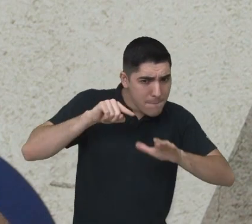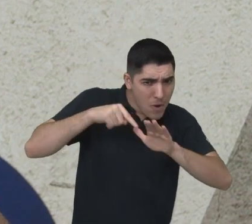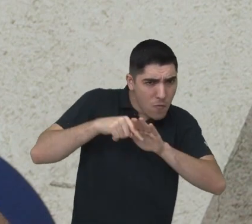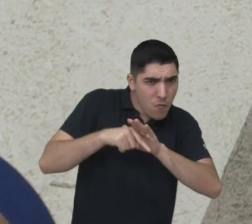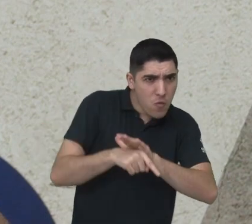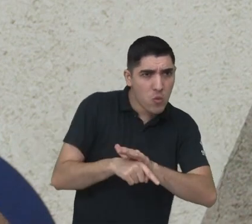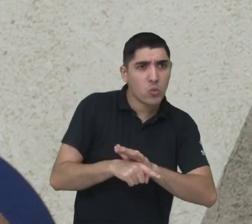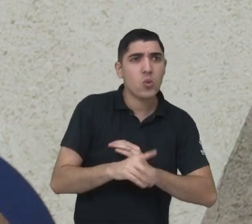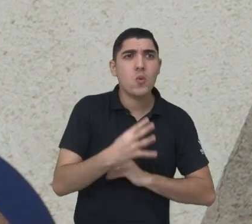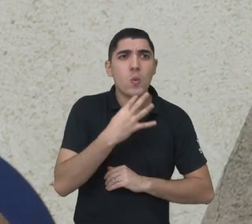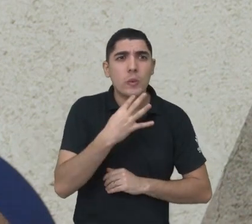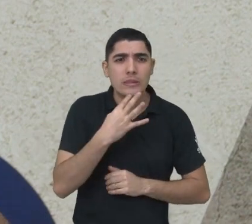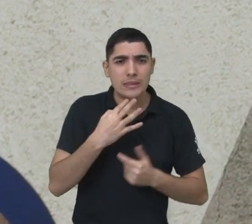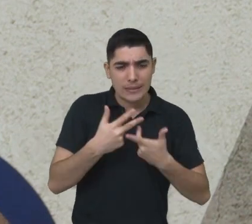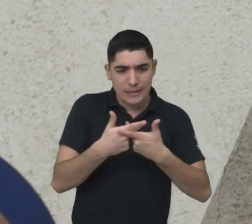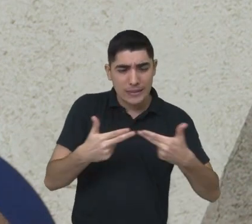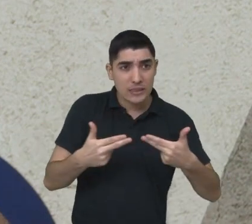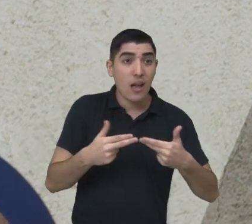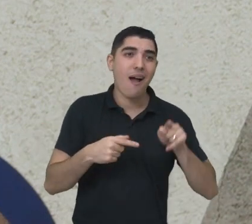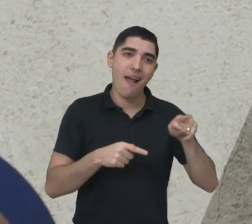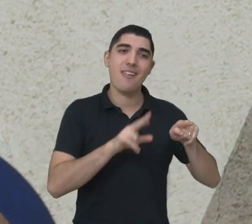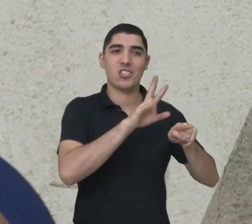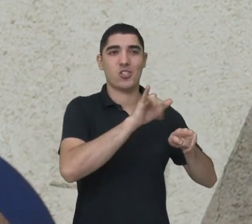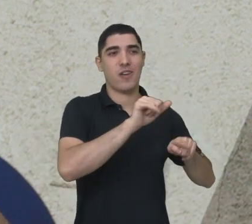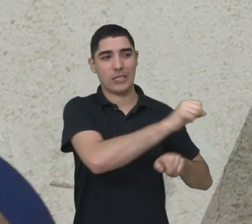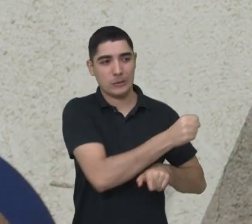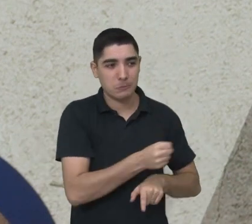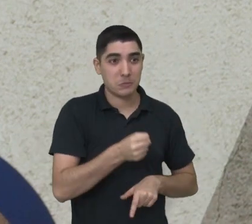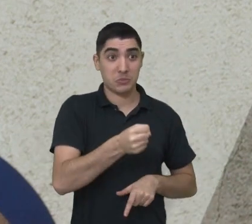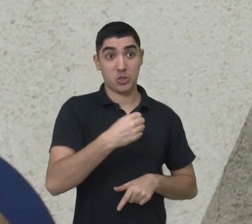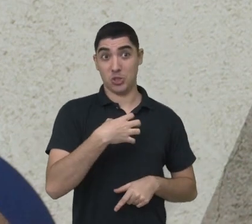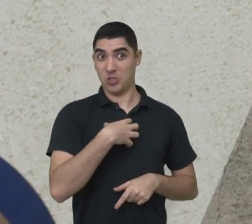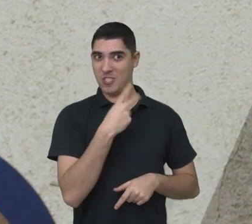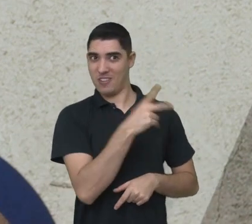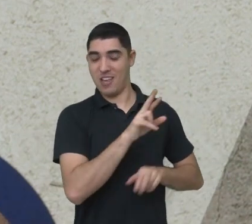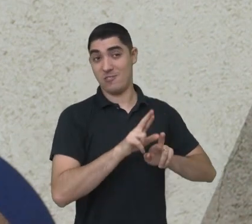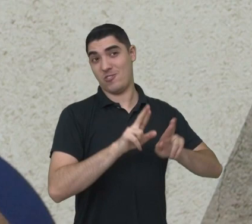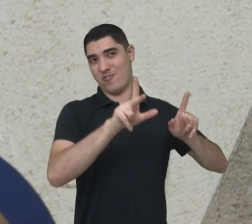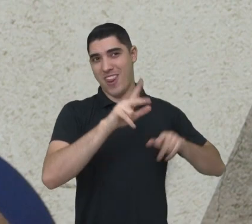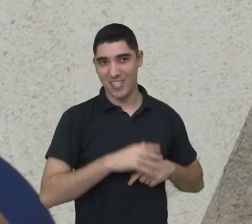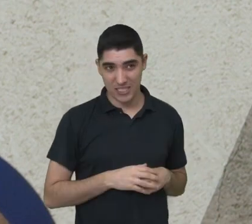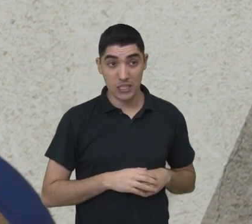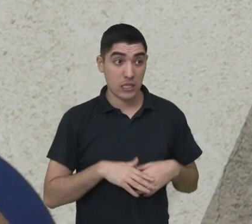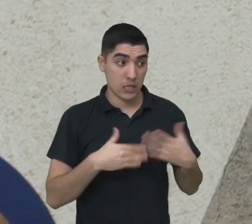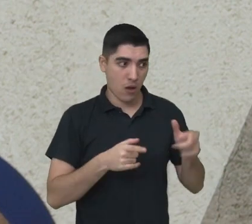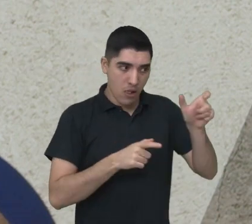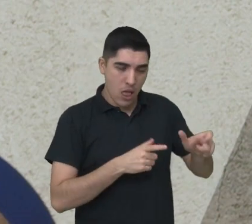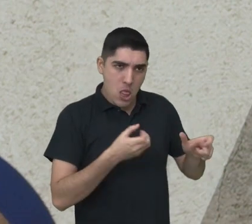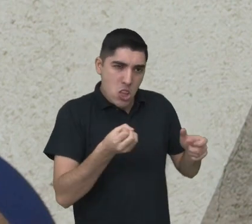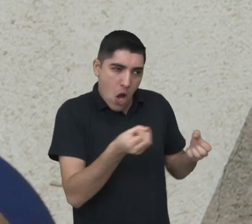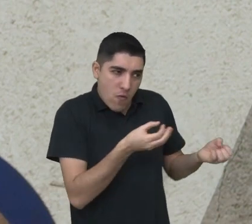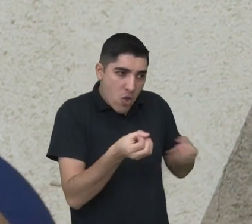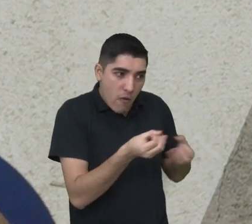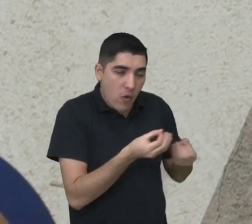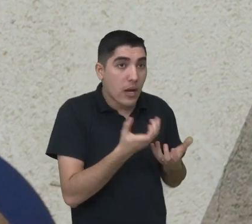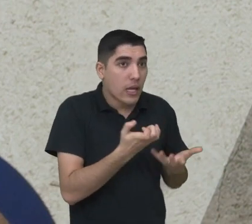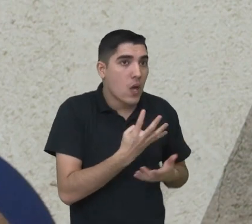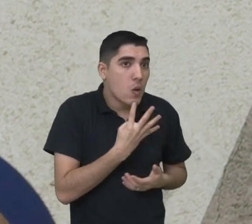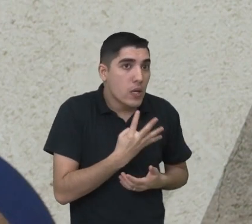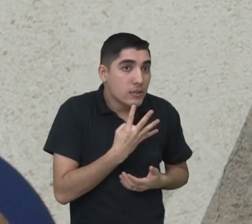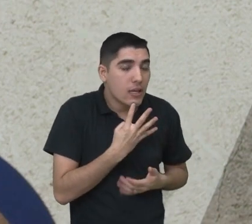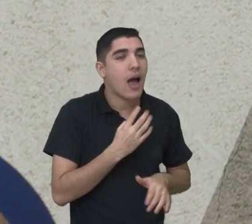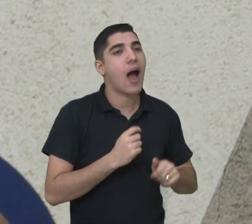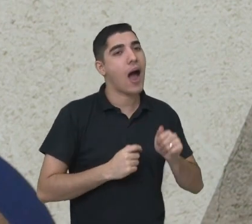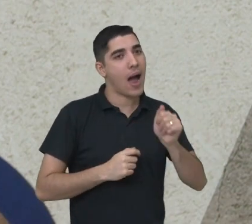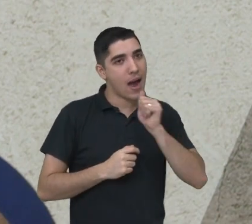você tem né, uma atuação diferente no mercado, né? Então, para você se manter atualizado, eu entendo que